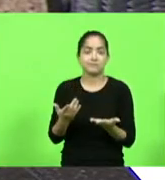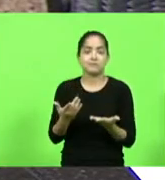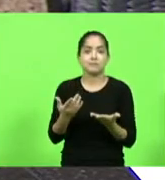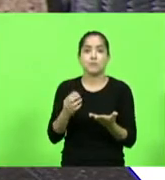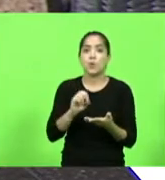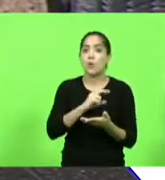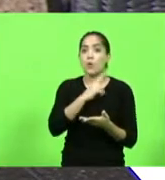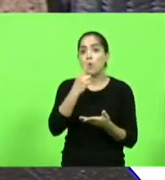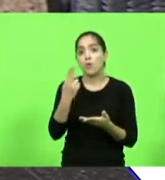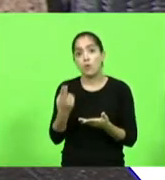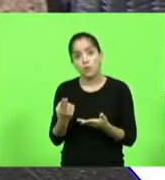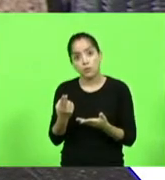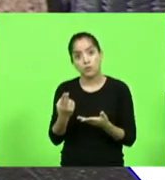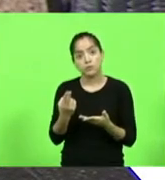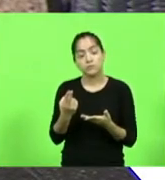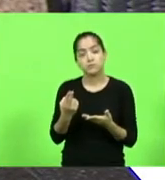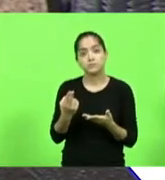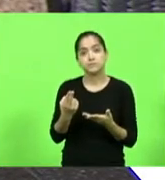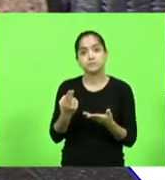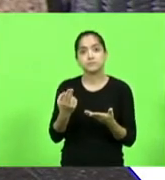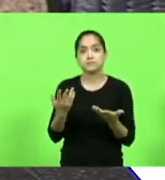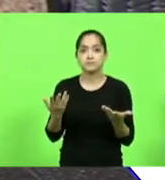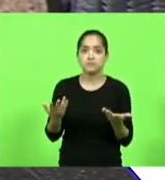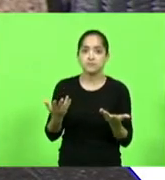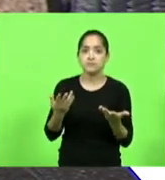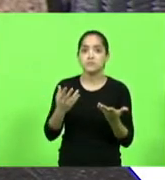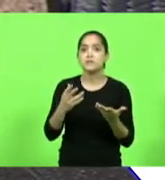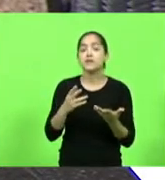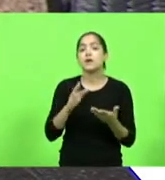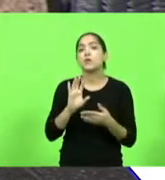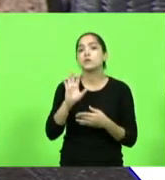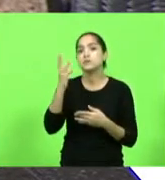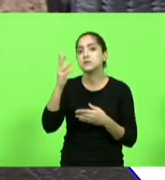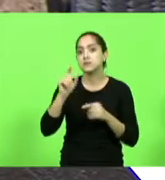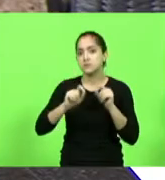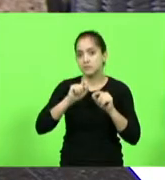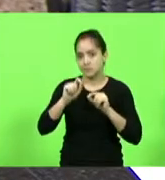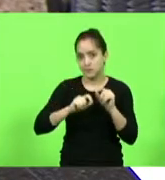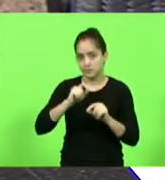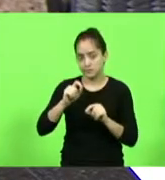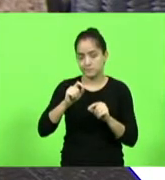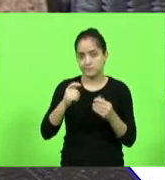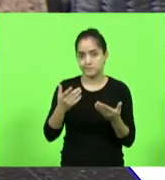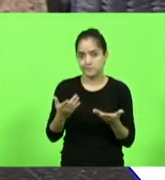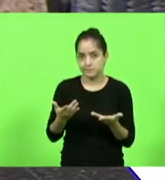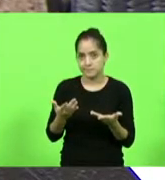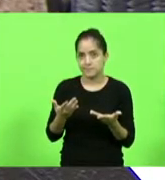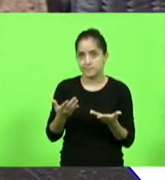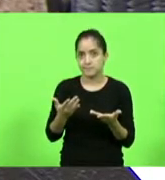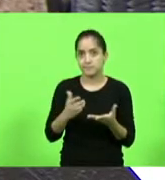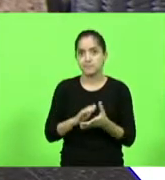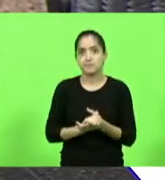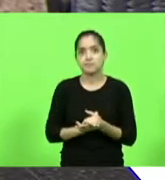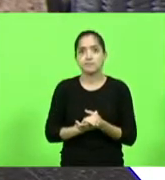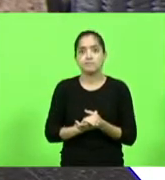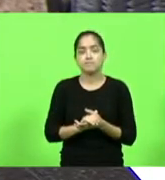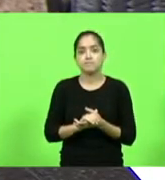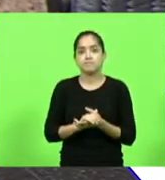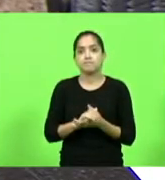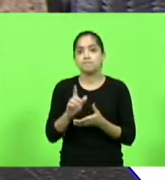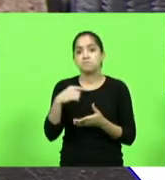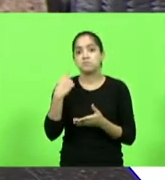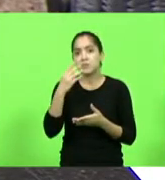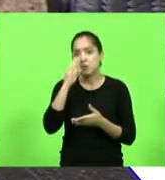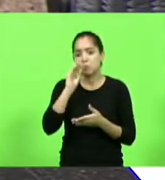então, se não é uma distorção de percepção, o que está acontecendo é simplesmente e deliberadamente nós estamos